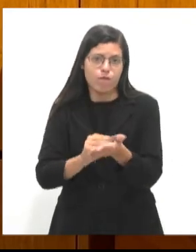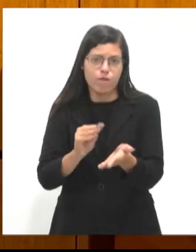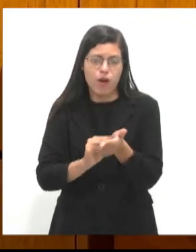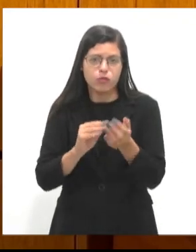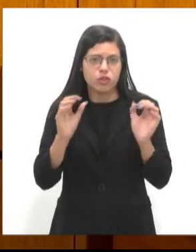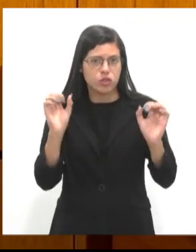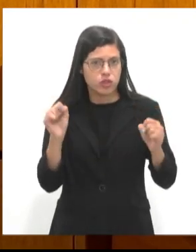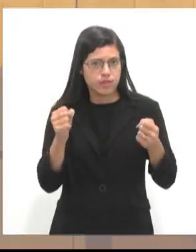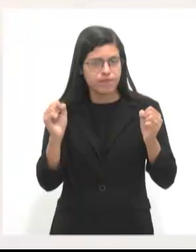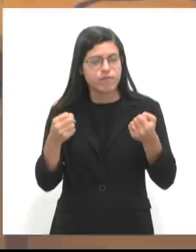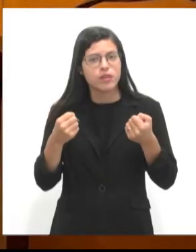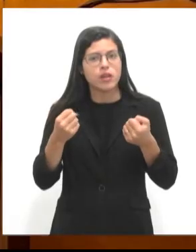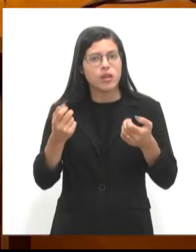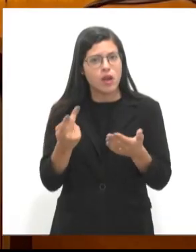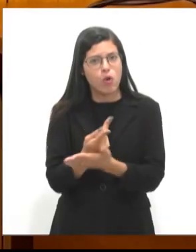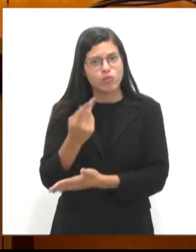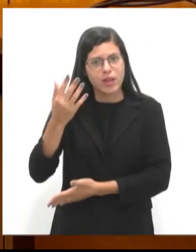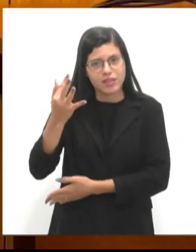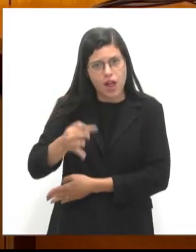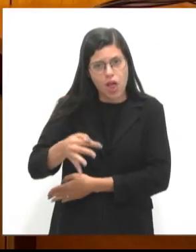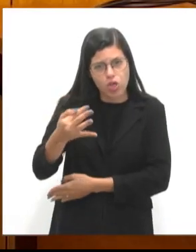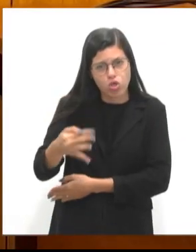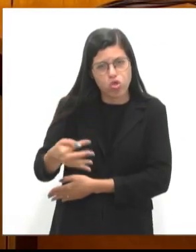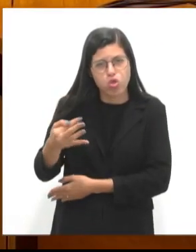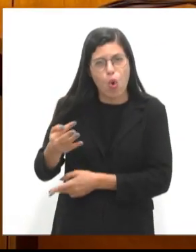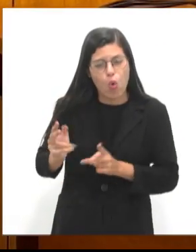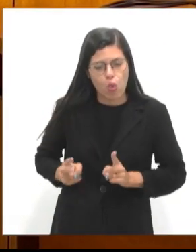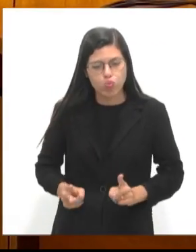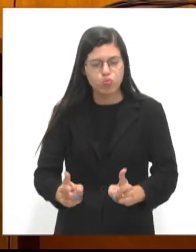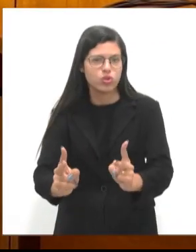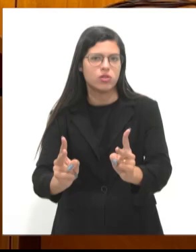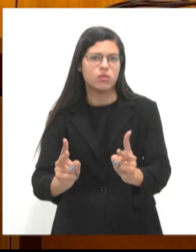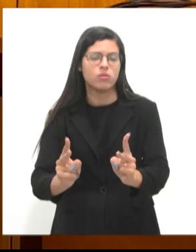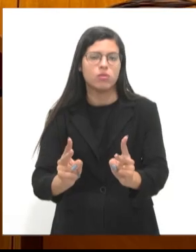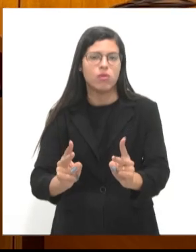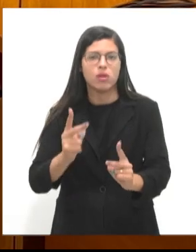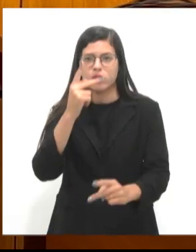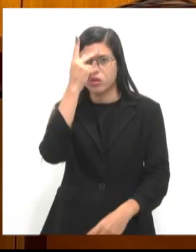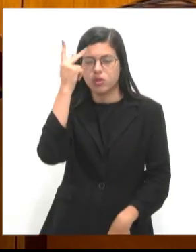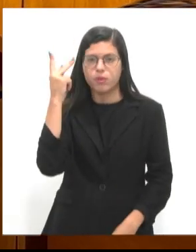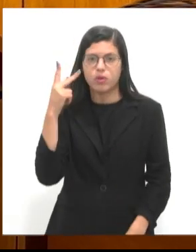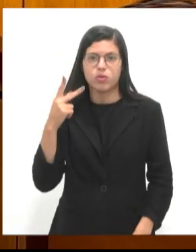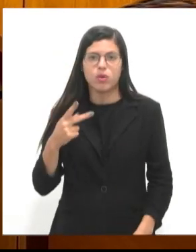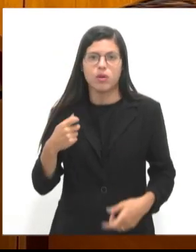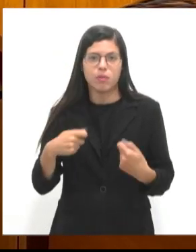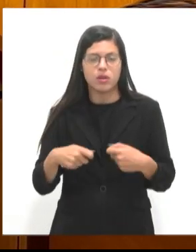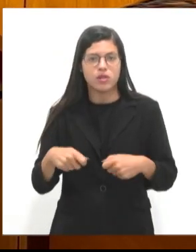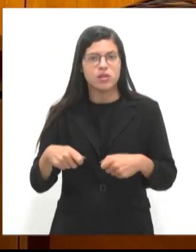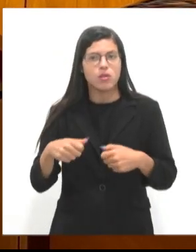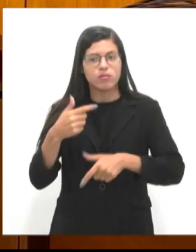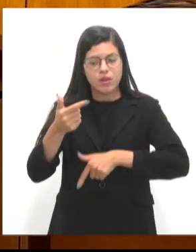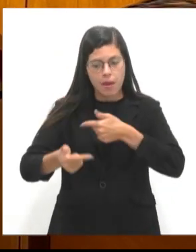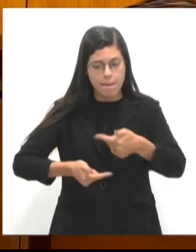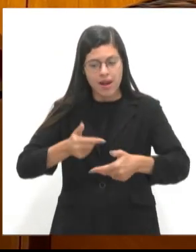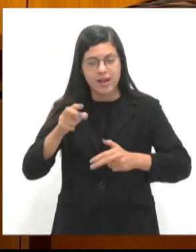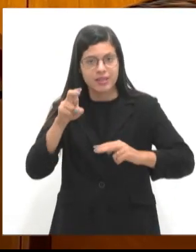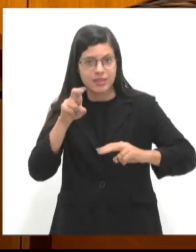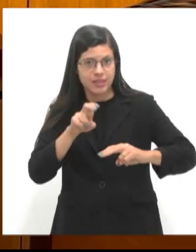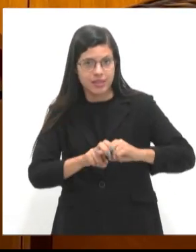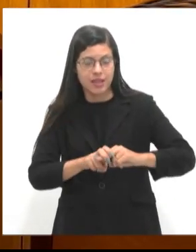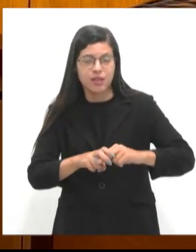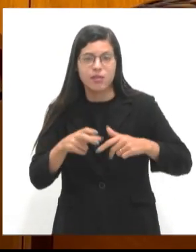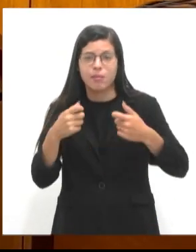acaba levando à dor crônica. Para aquelas pessoas que precisam ficar muito tempo trabalhando sentado, a melhor coisa